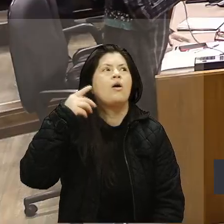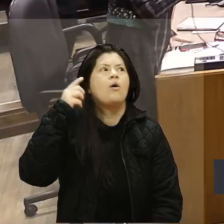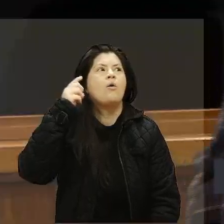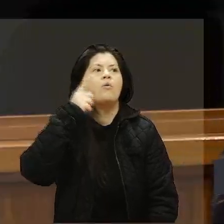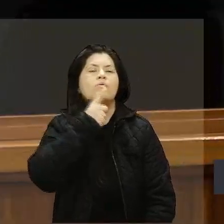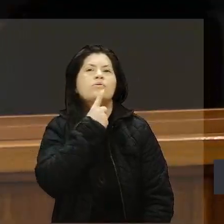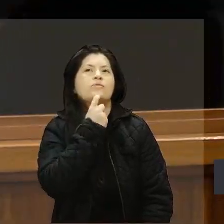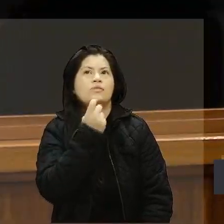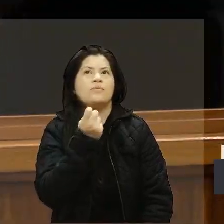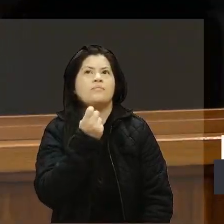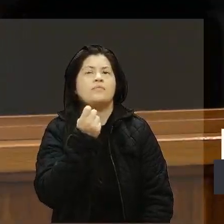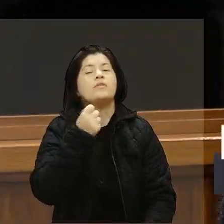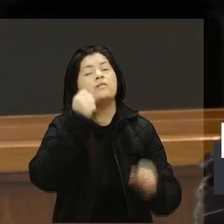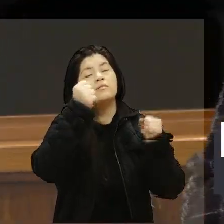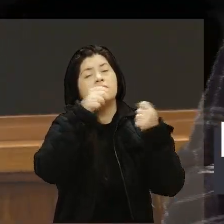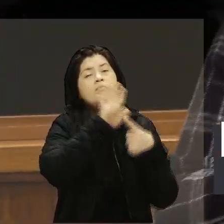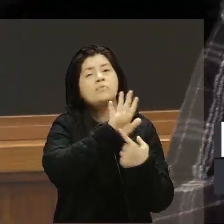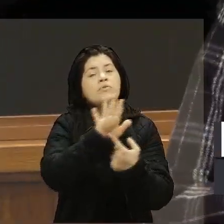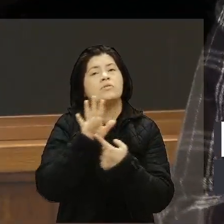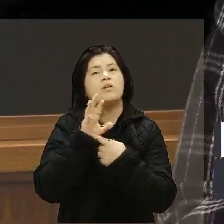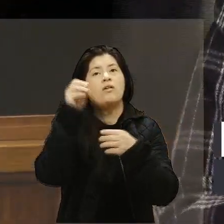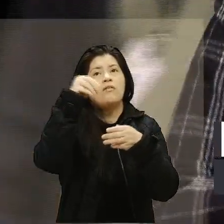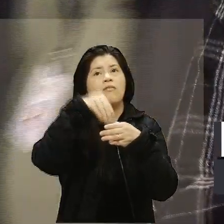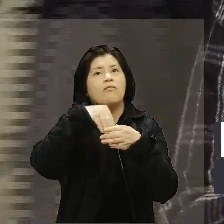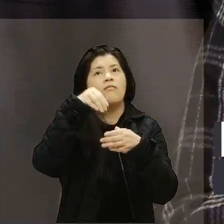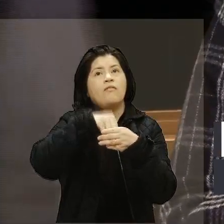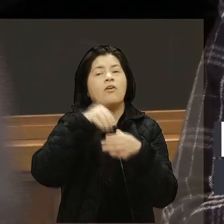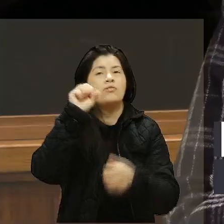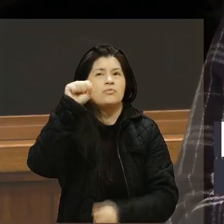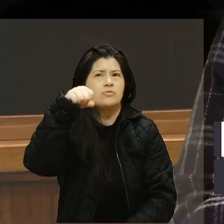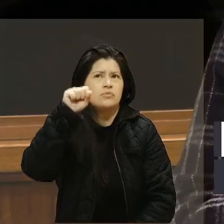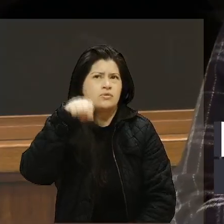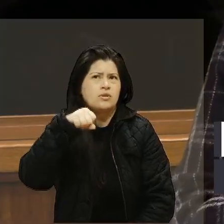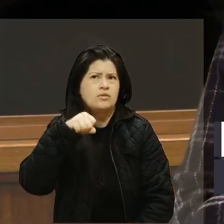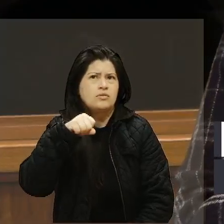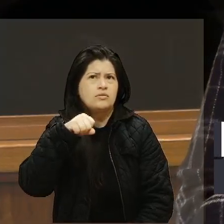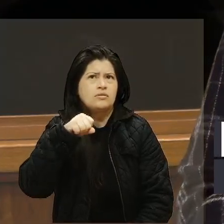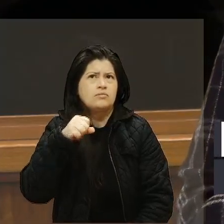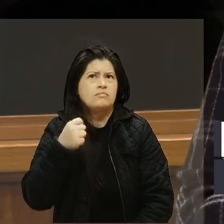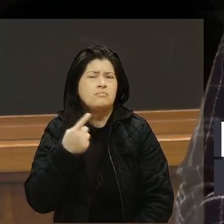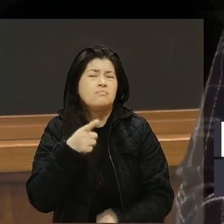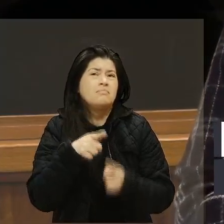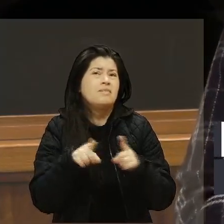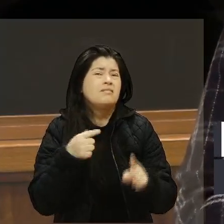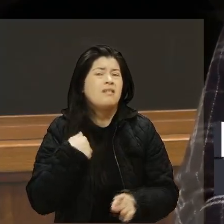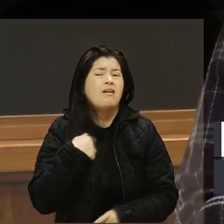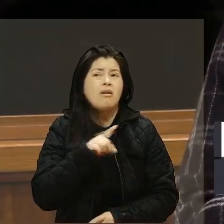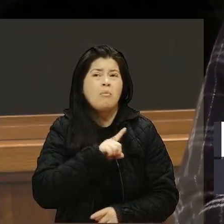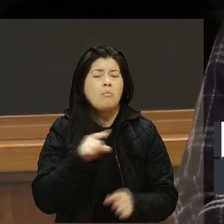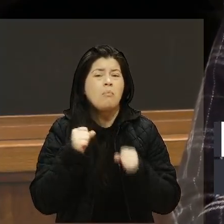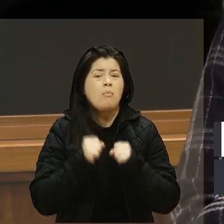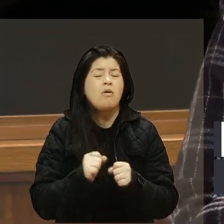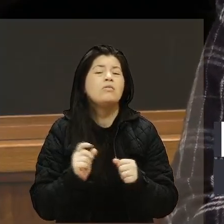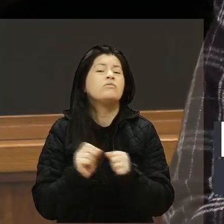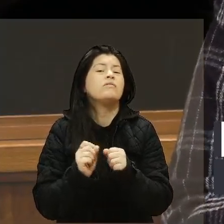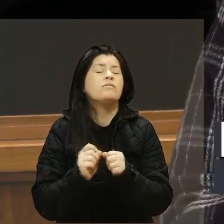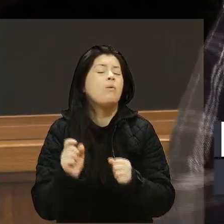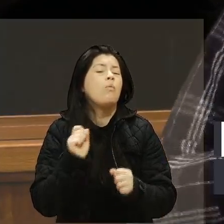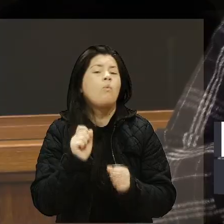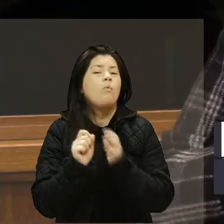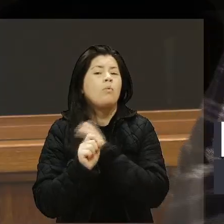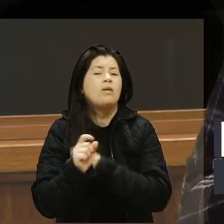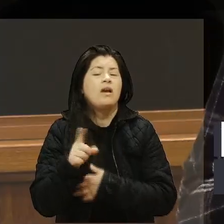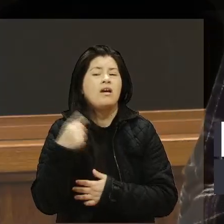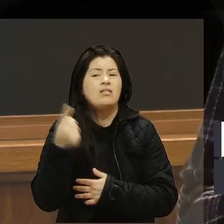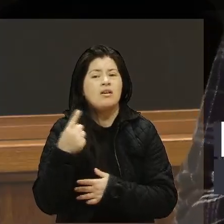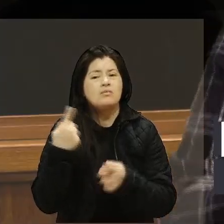Eu vou declarar meu voto, né? Óbvio, por sim. Mas eu não posso deixar de fazer... Às vezes a